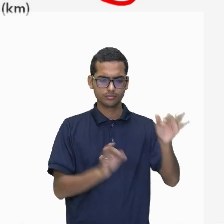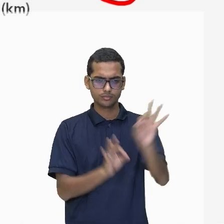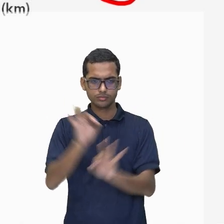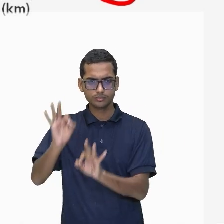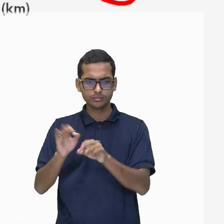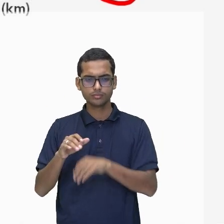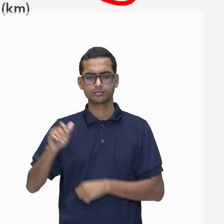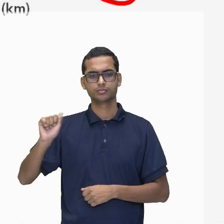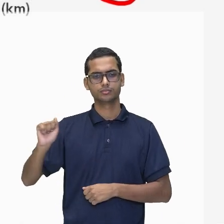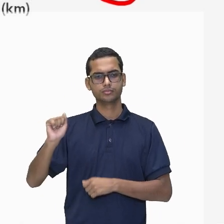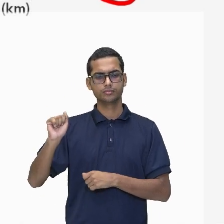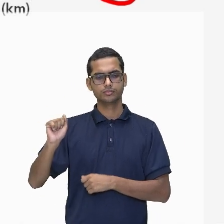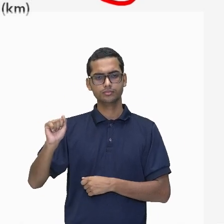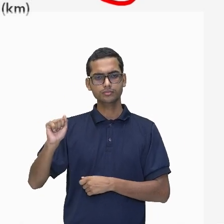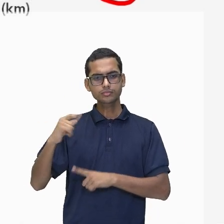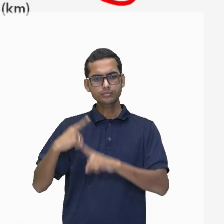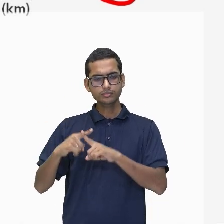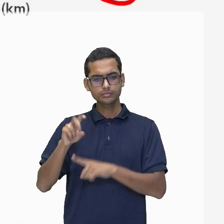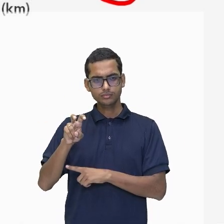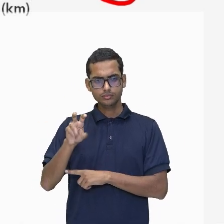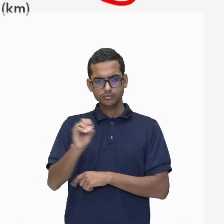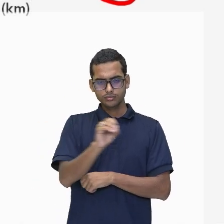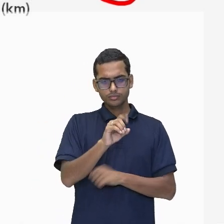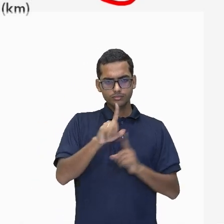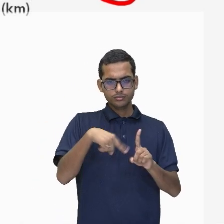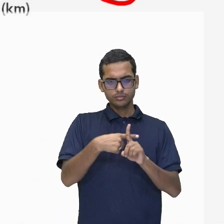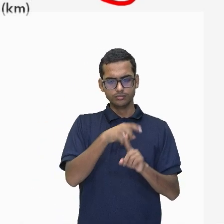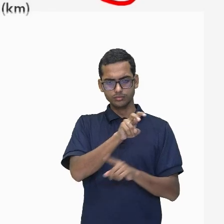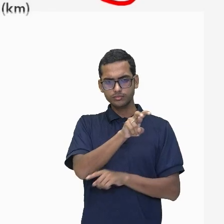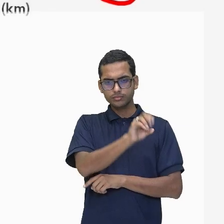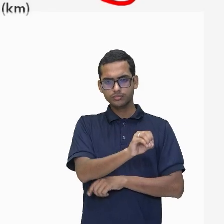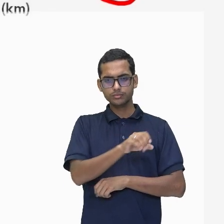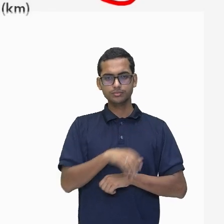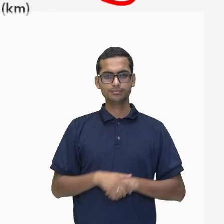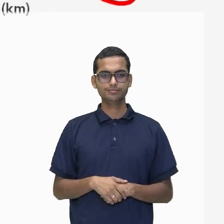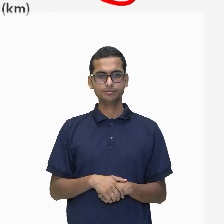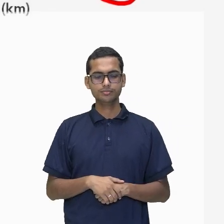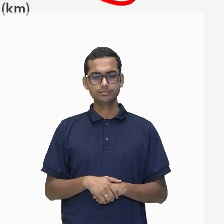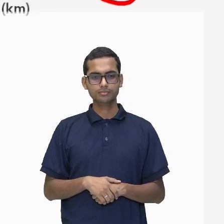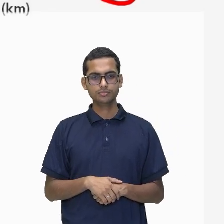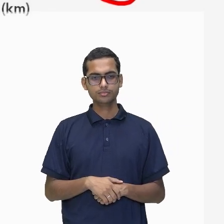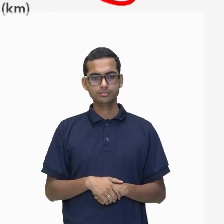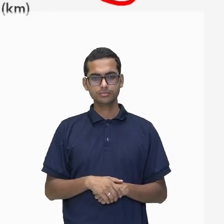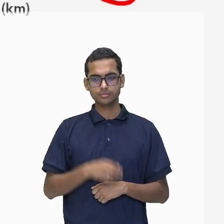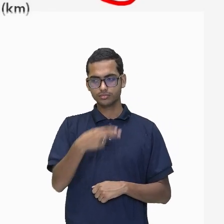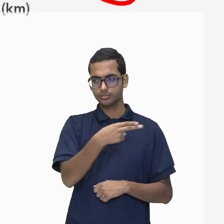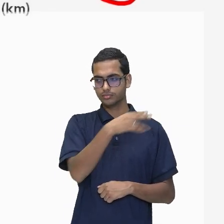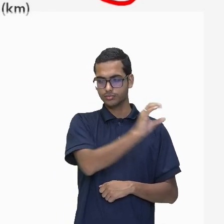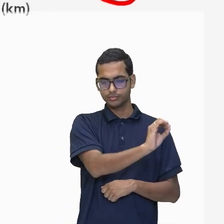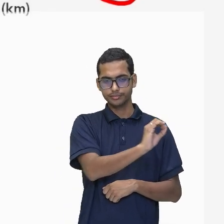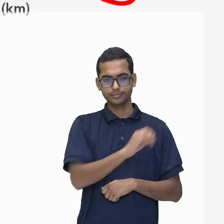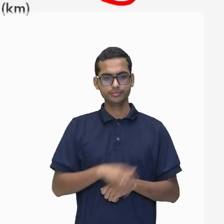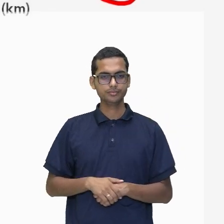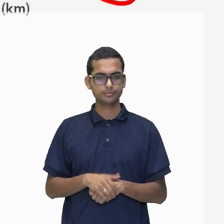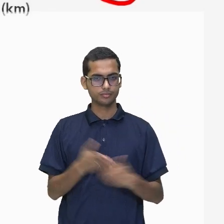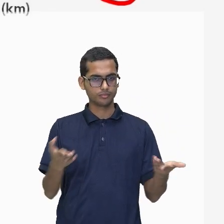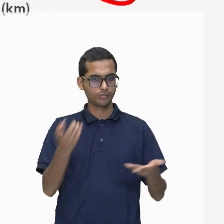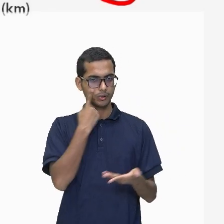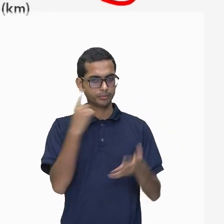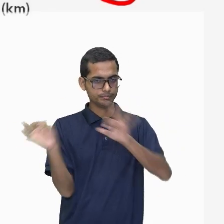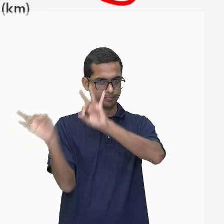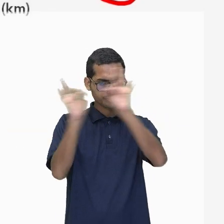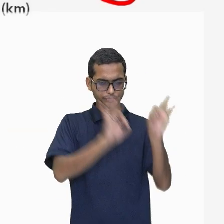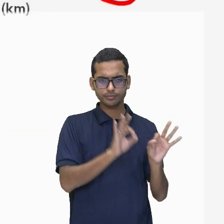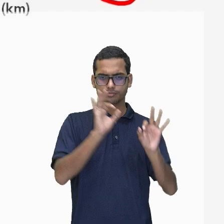seja, 500A, ou A vezes 500 mais 50, é igual a 0. Então, vamos organizar